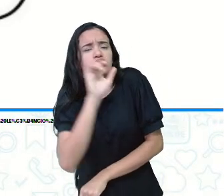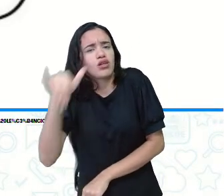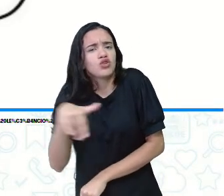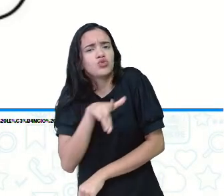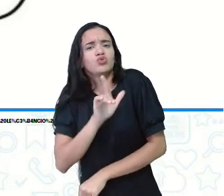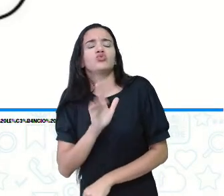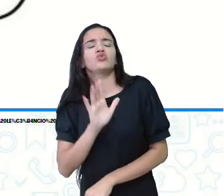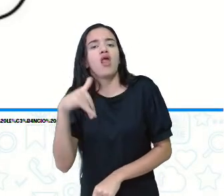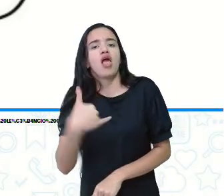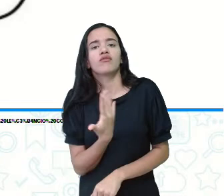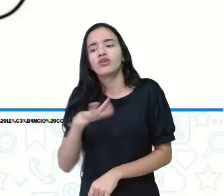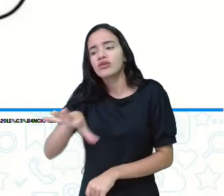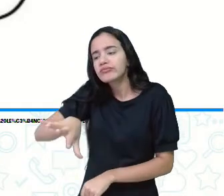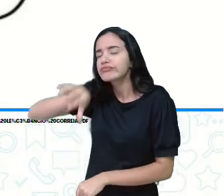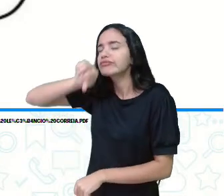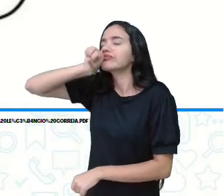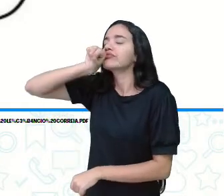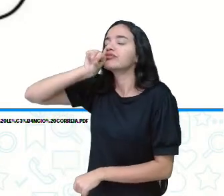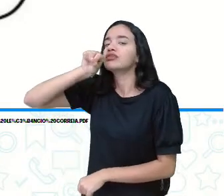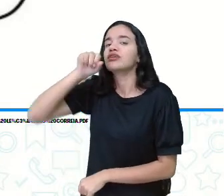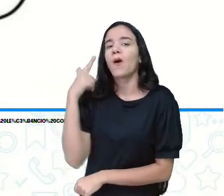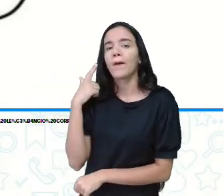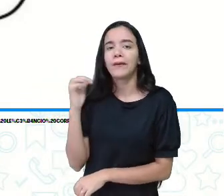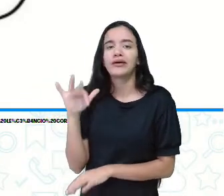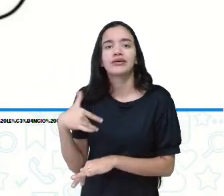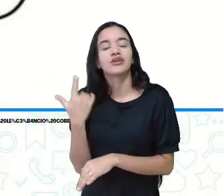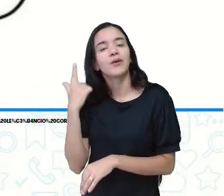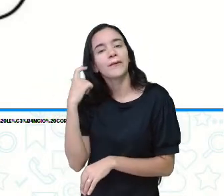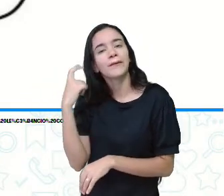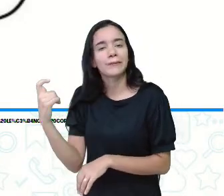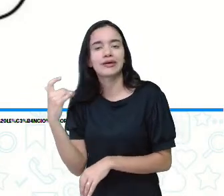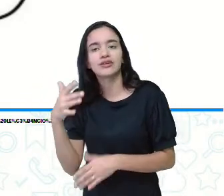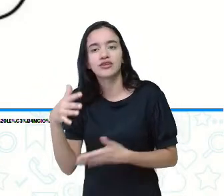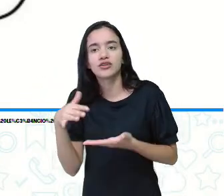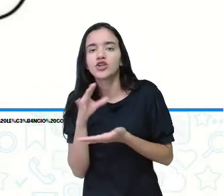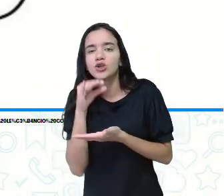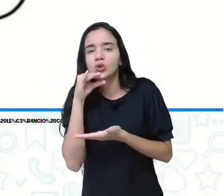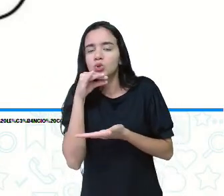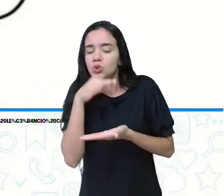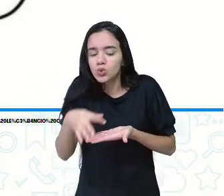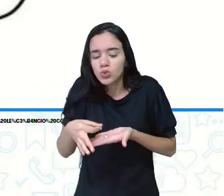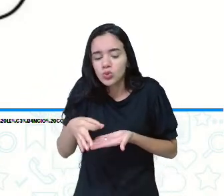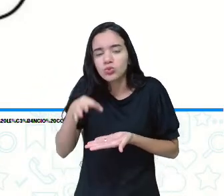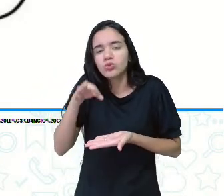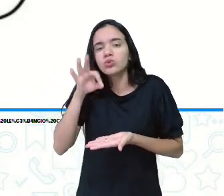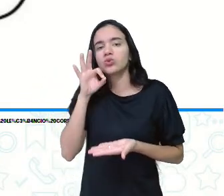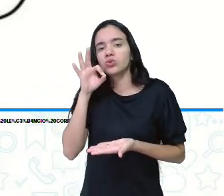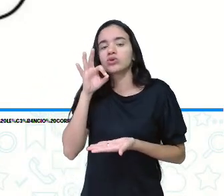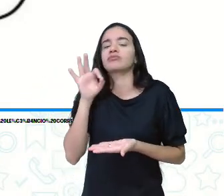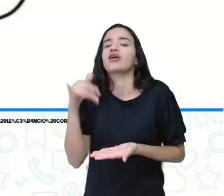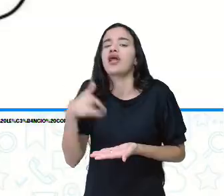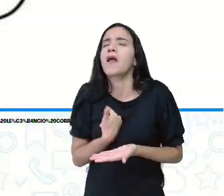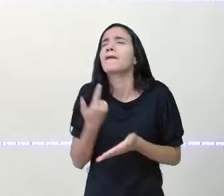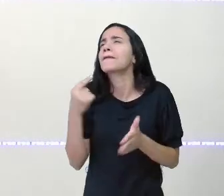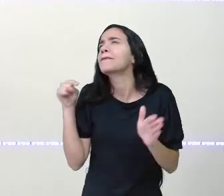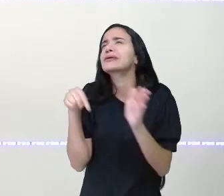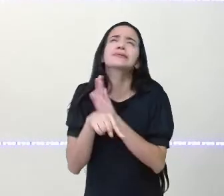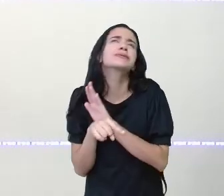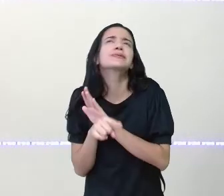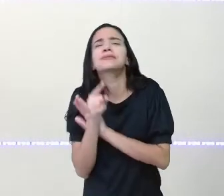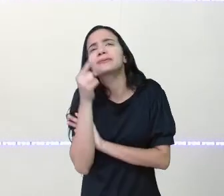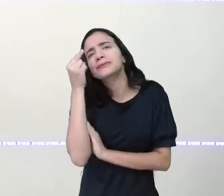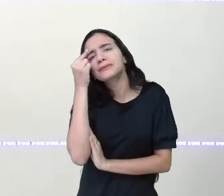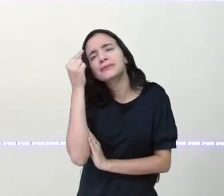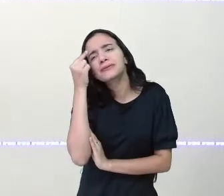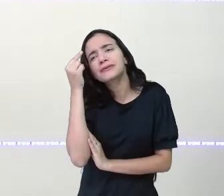o cheiro, o barulho do café descendo quente, pelo bule reluzente. E me pergunto já em